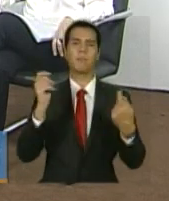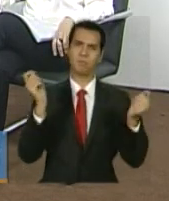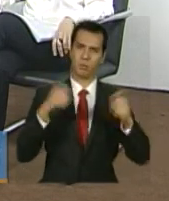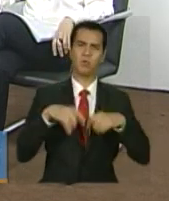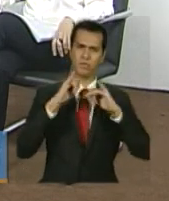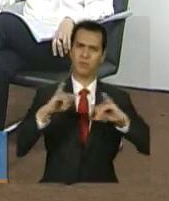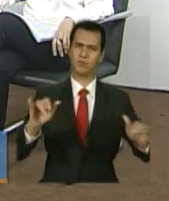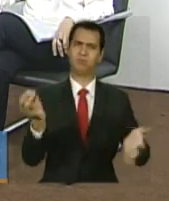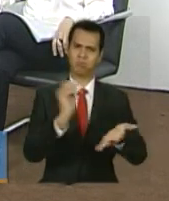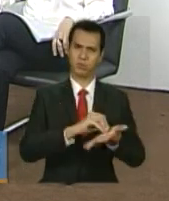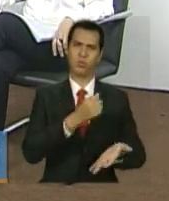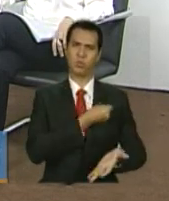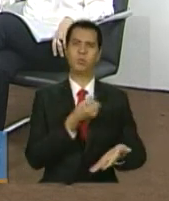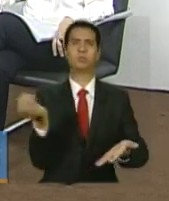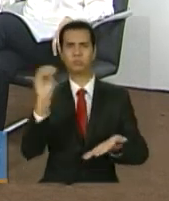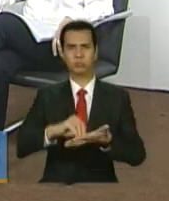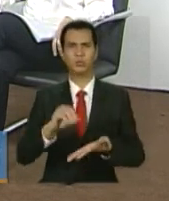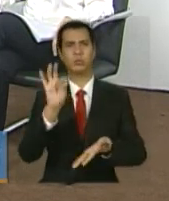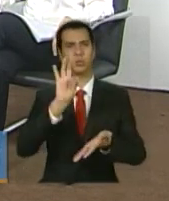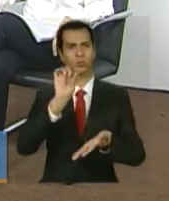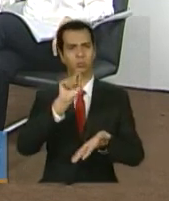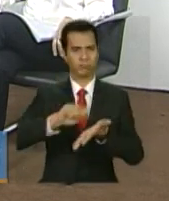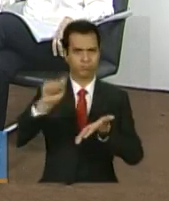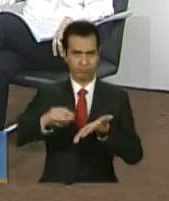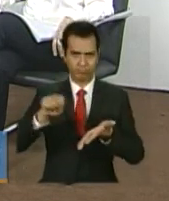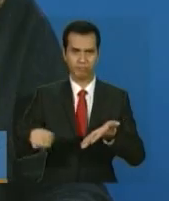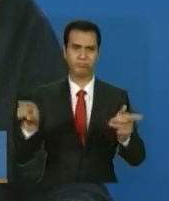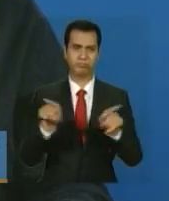foram distribuídos junto com os kits